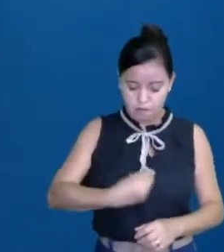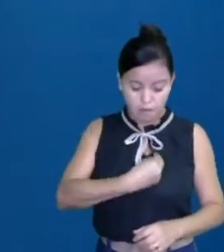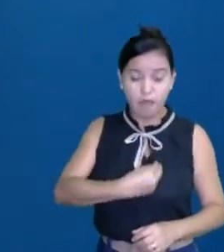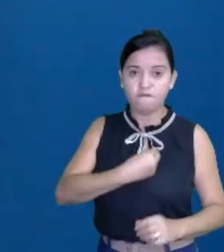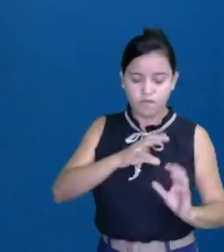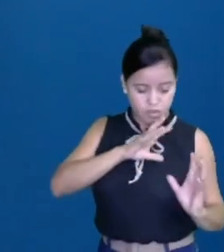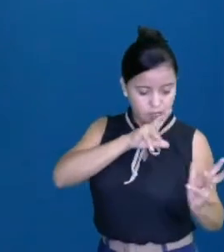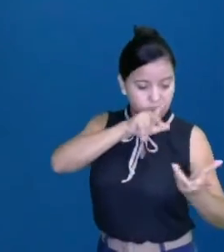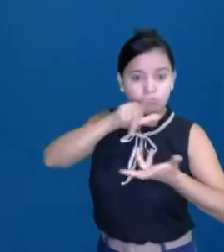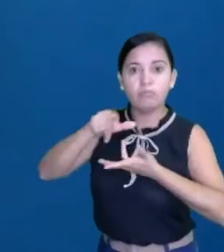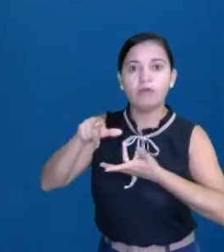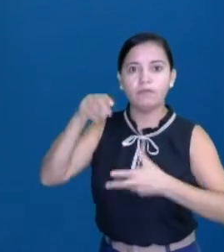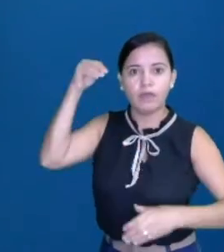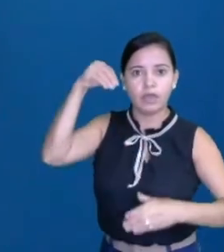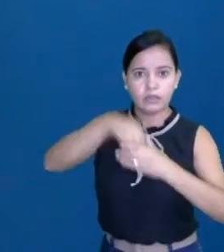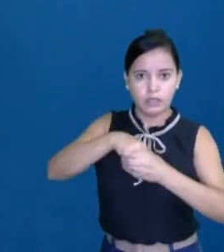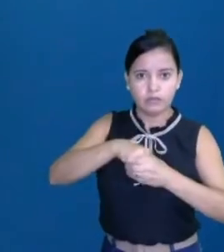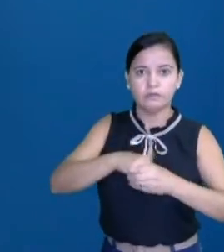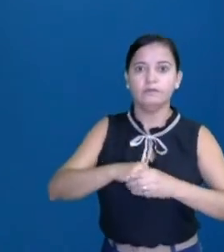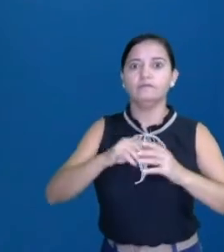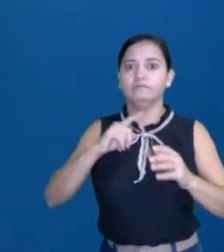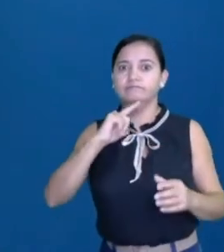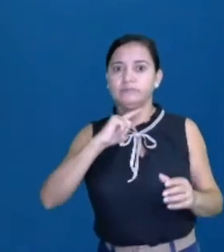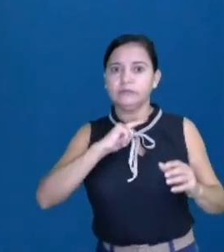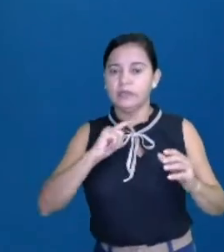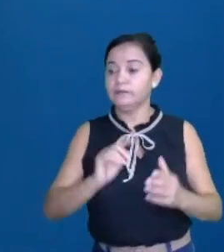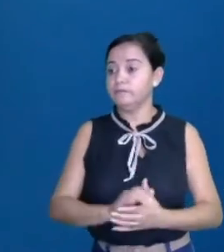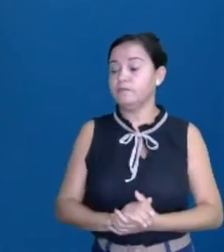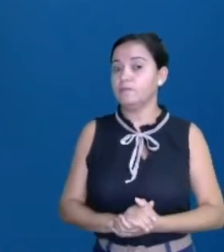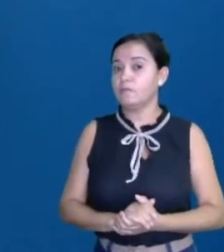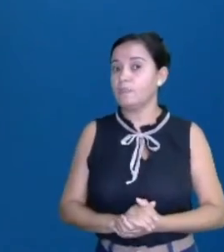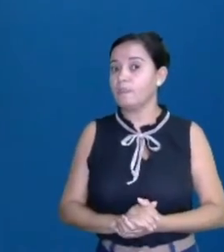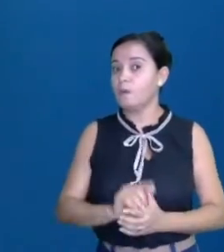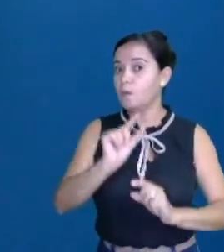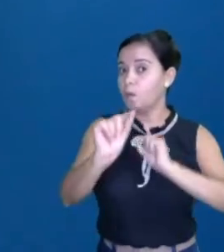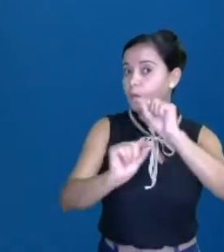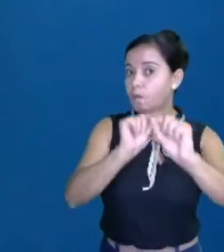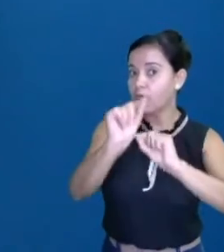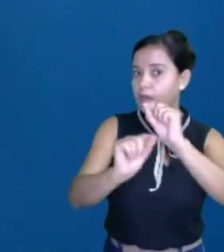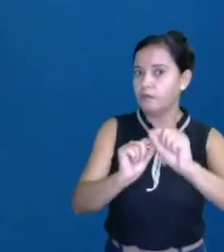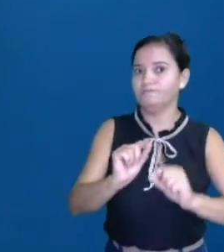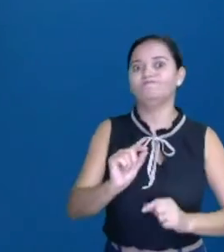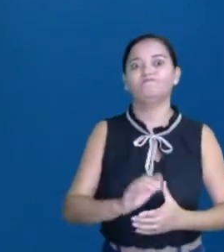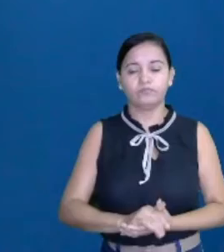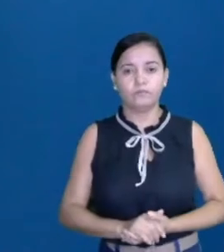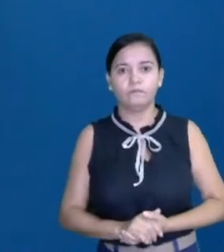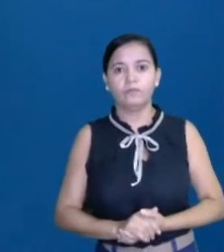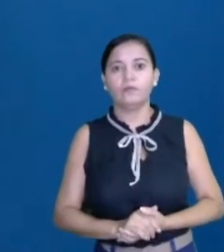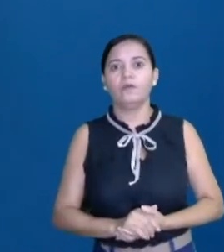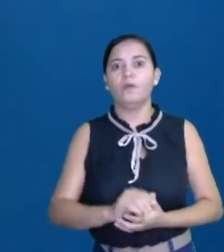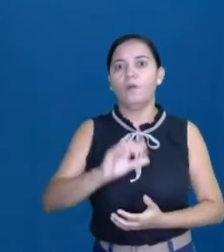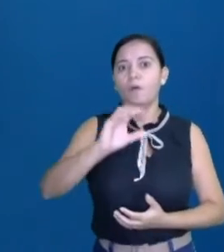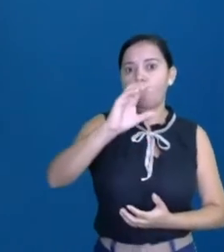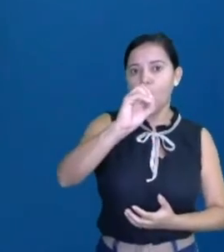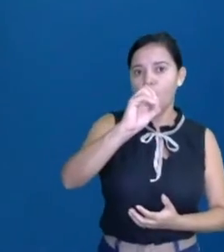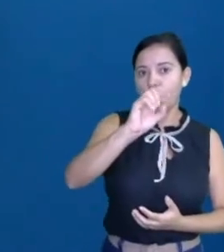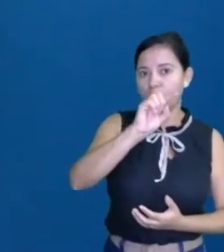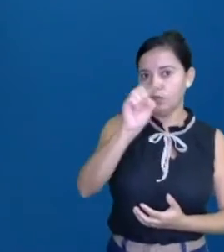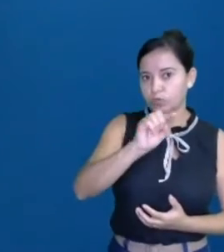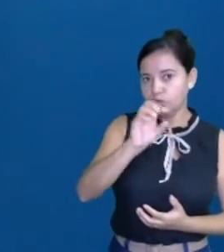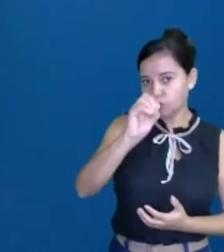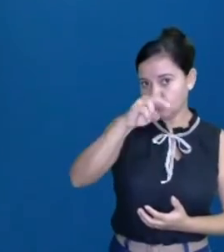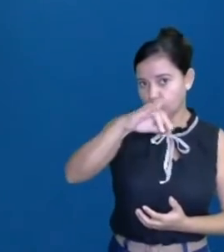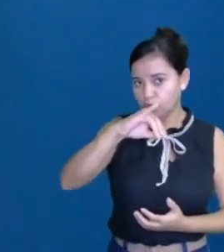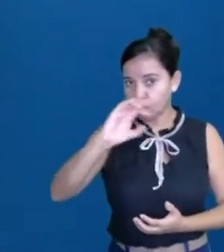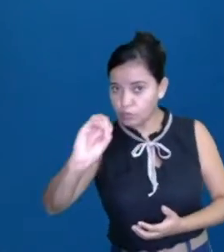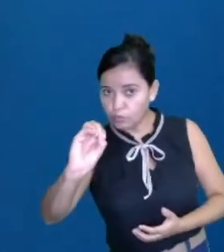ali da chamada estratosfera, ele tem que estar ali mesmo. Por quê? Porque o ozônio, gente, se ele estivesse no nosso ambiente, ele